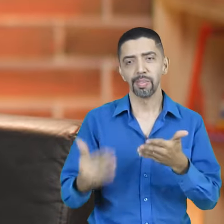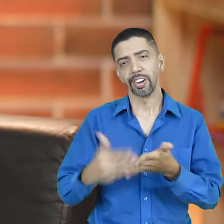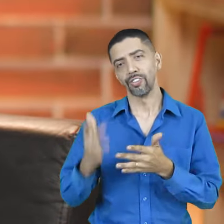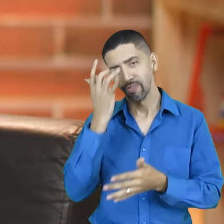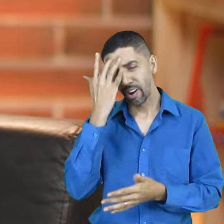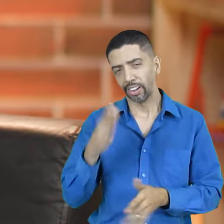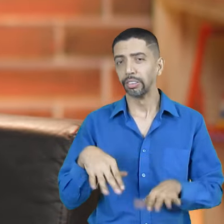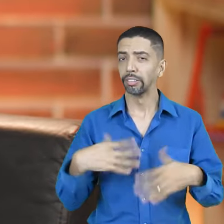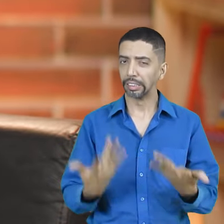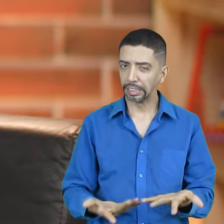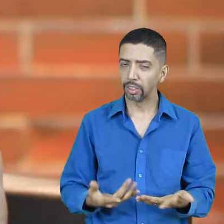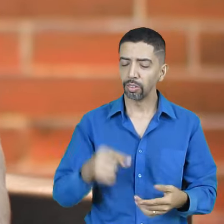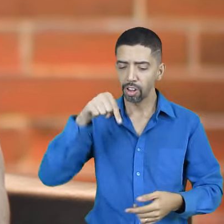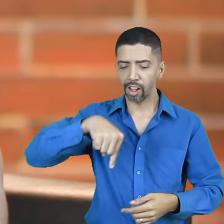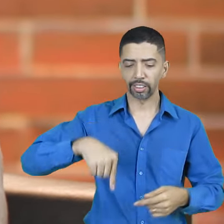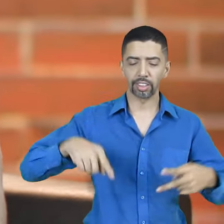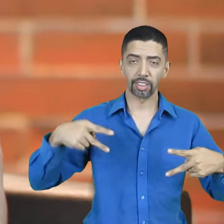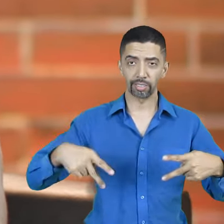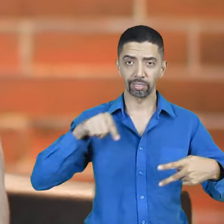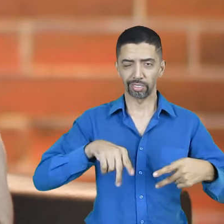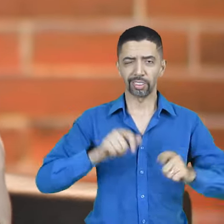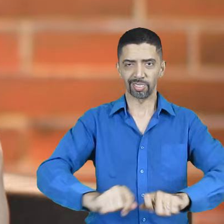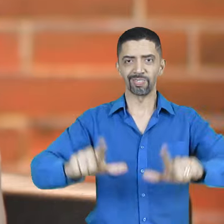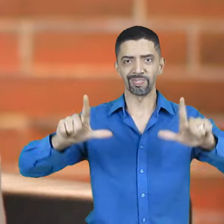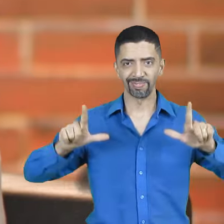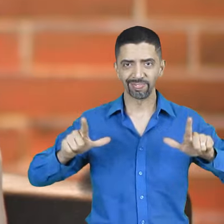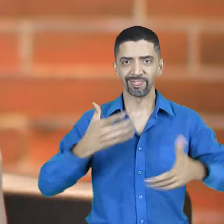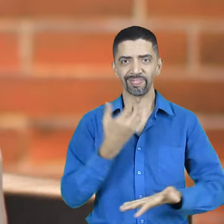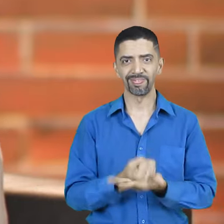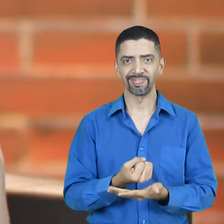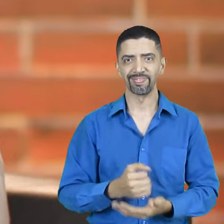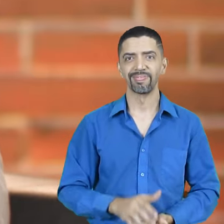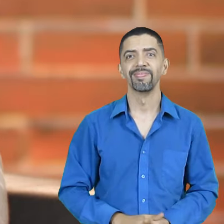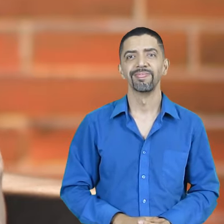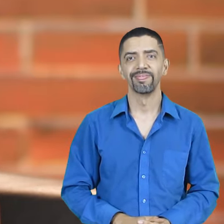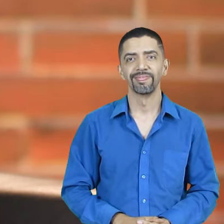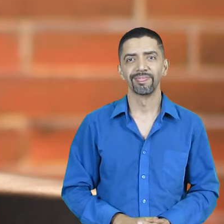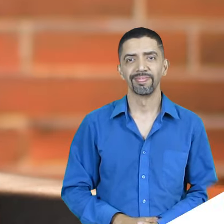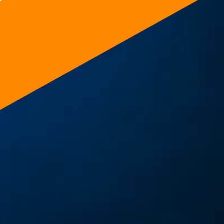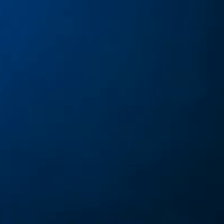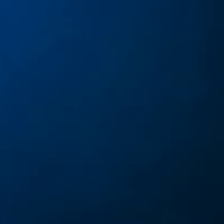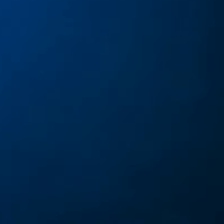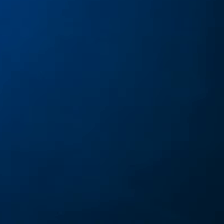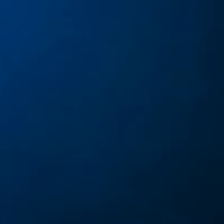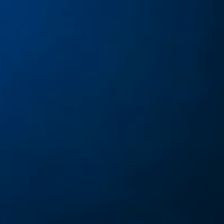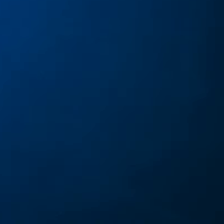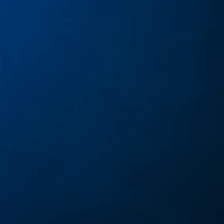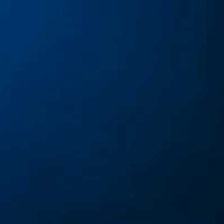perdidos, sem dúvida alguma. Deflix está aqui na descrição. Vai lá e conheça.